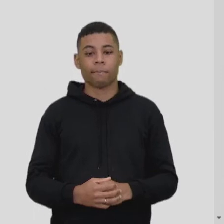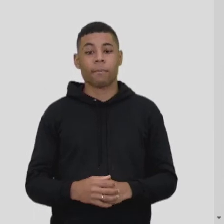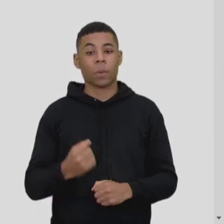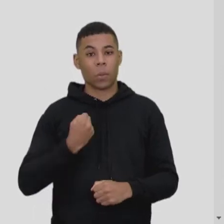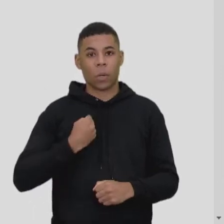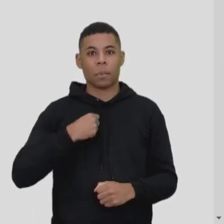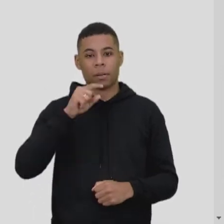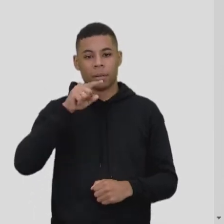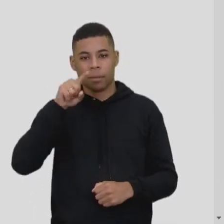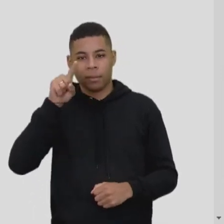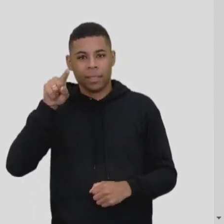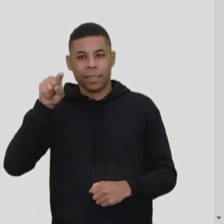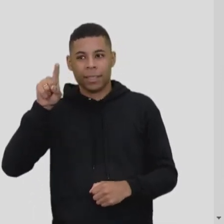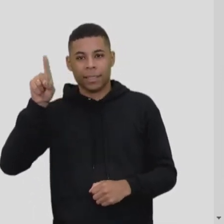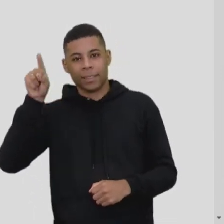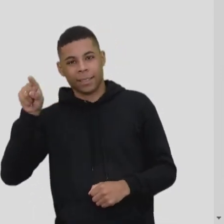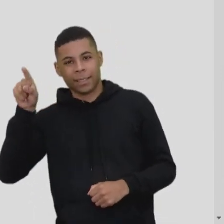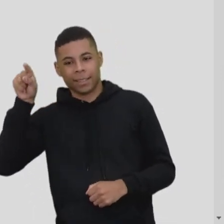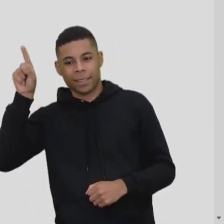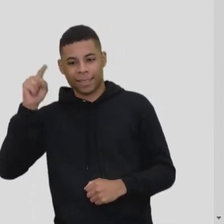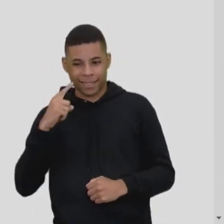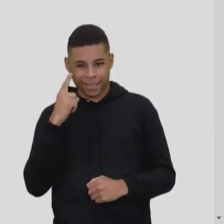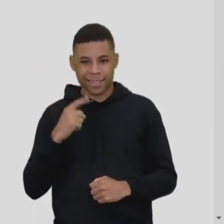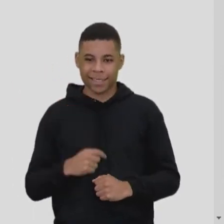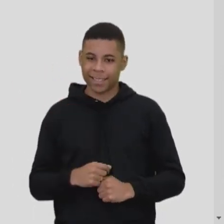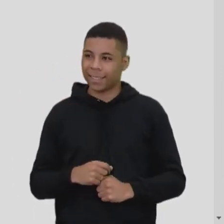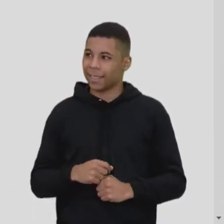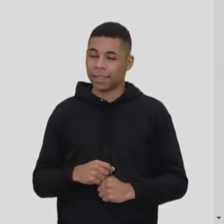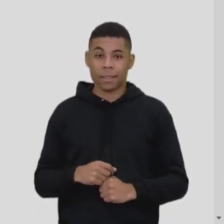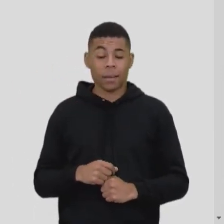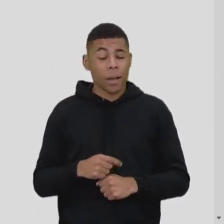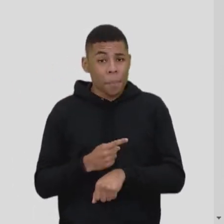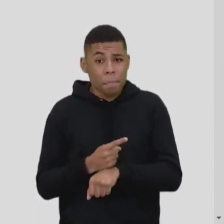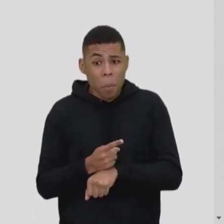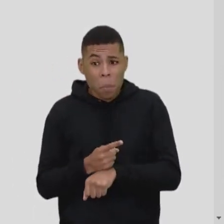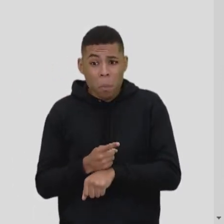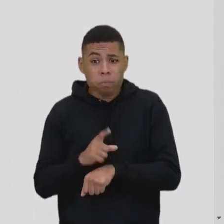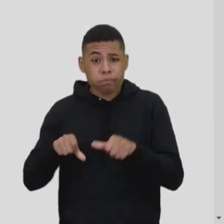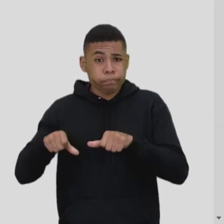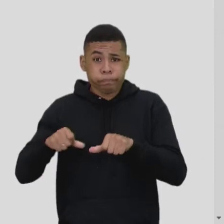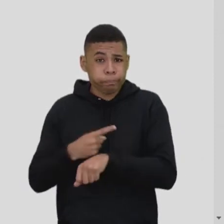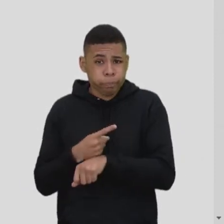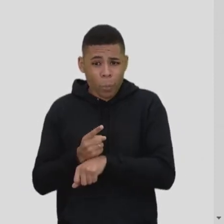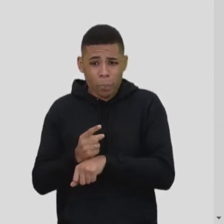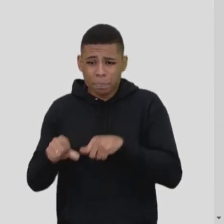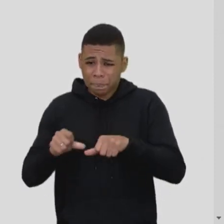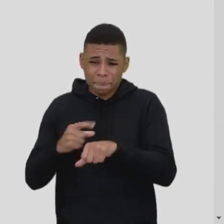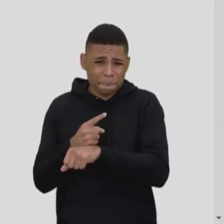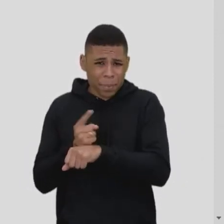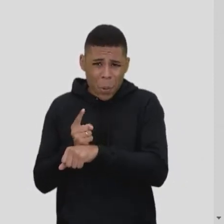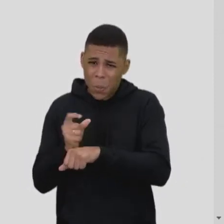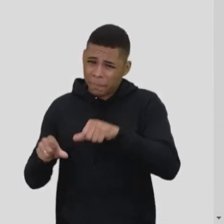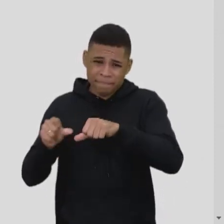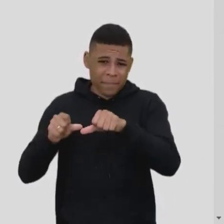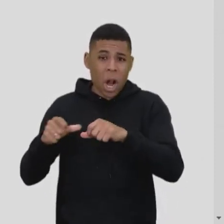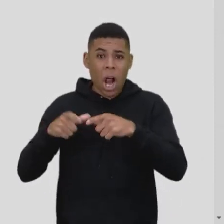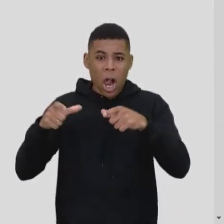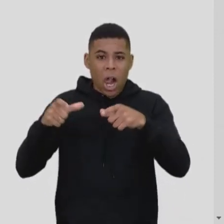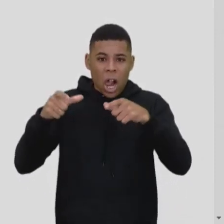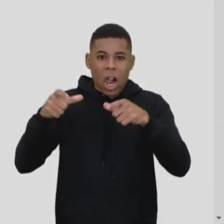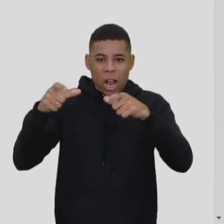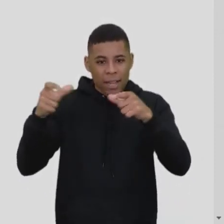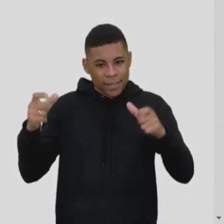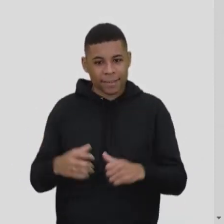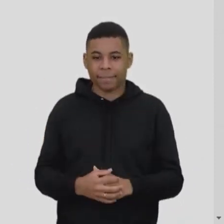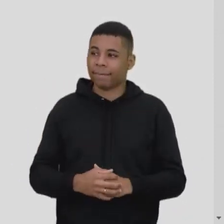os números. Então, ou seja, vejam que, né, em fração de segundos, né, o aumento de população vai aumentando, né?